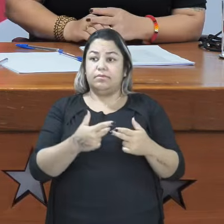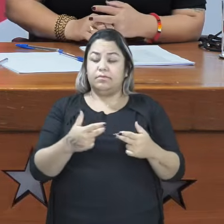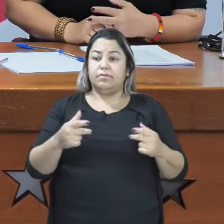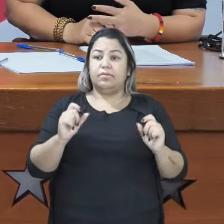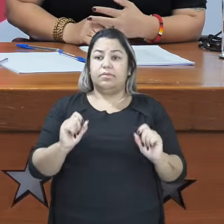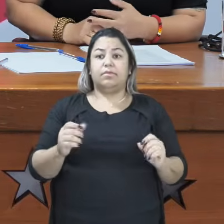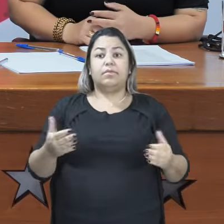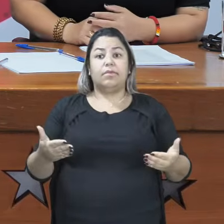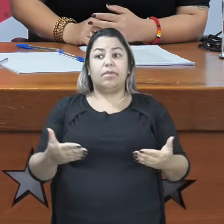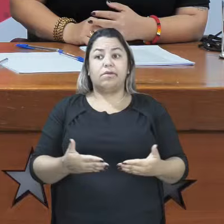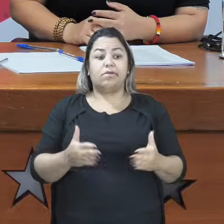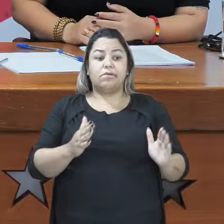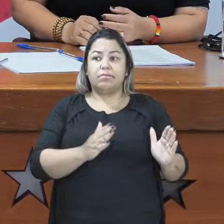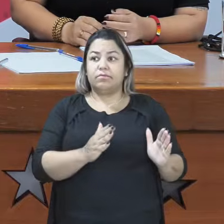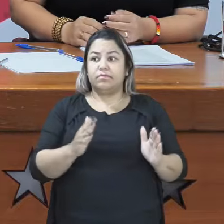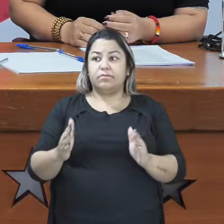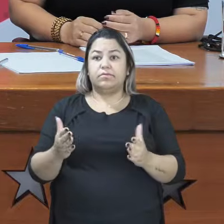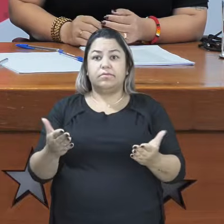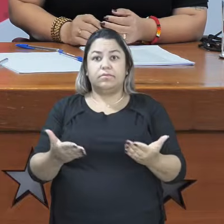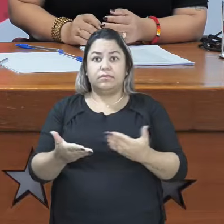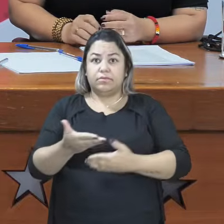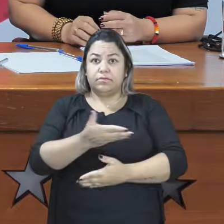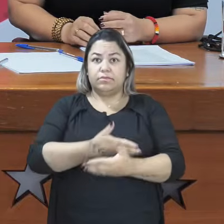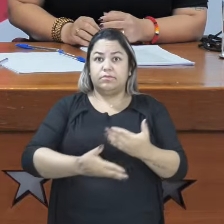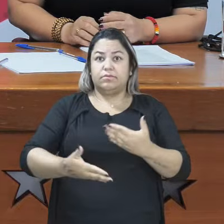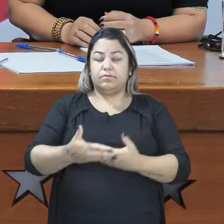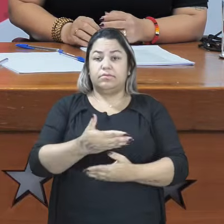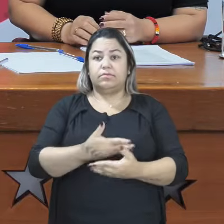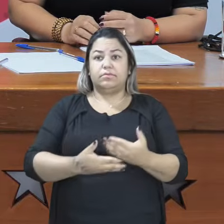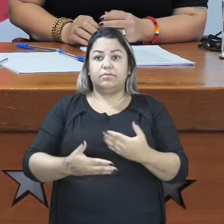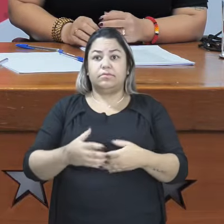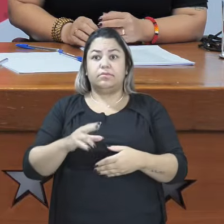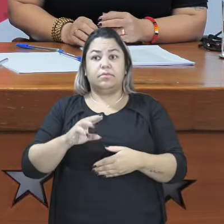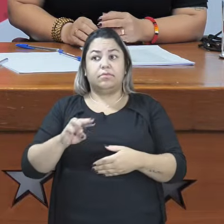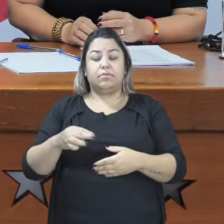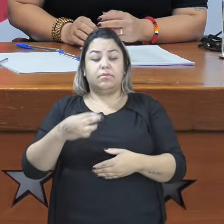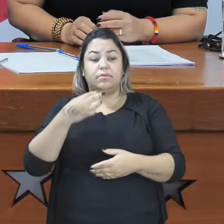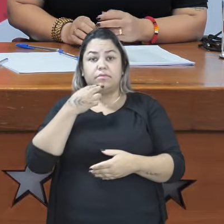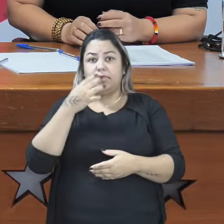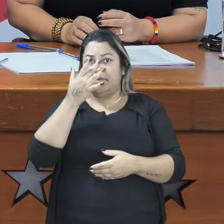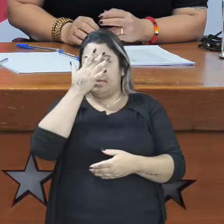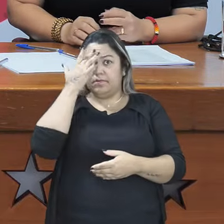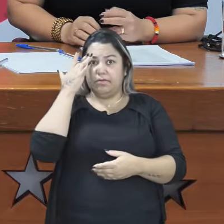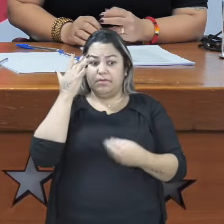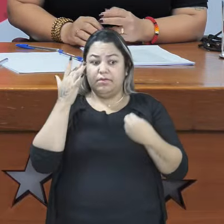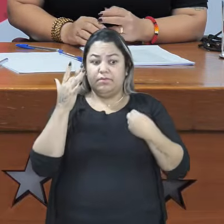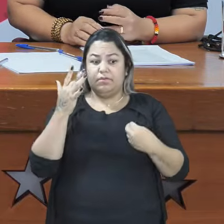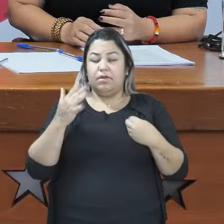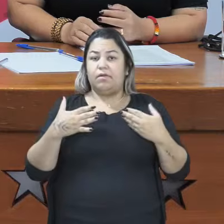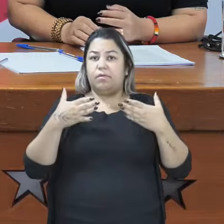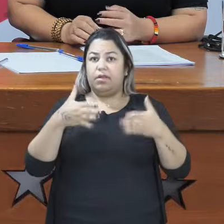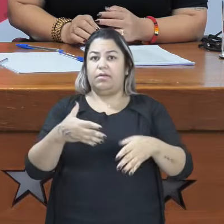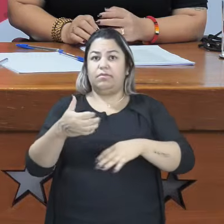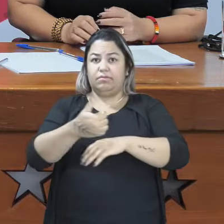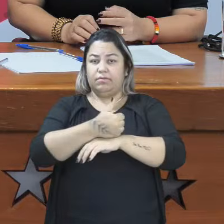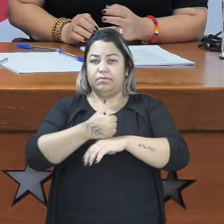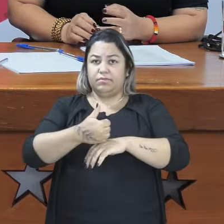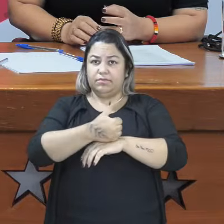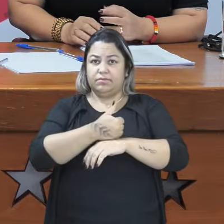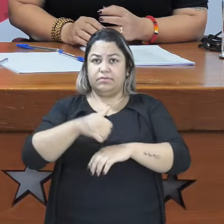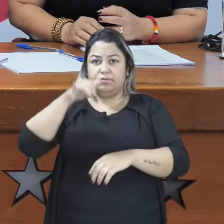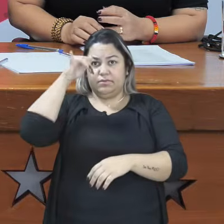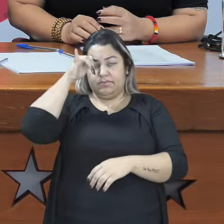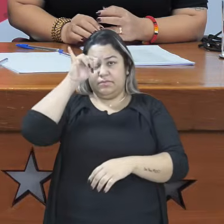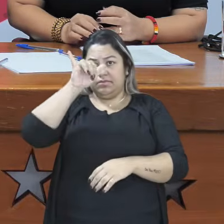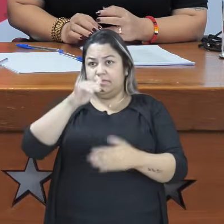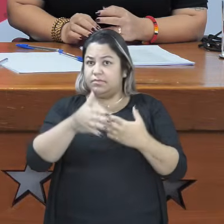um processo como esse, que envolve 500 mil de pessoas participando, nós temos que realmente aperfeiçoá-lo, evitar qualquer